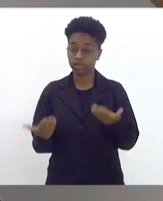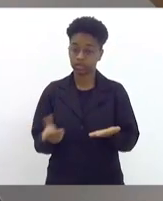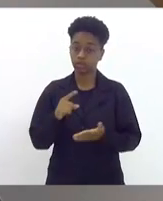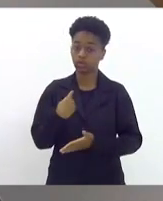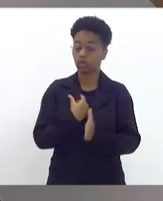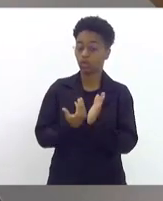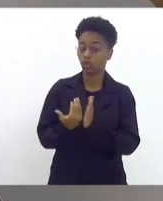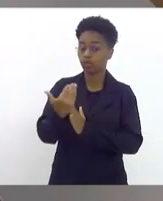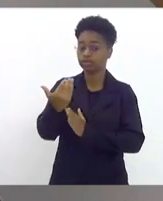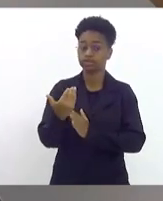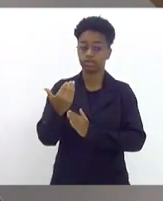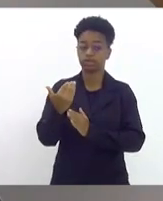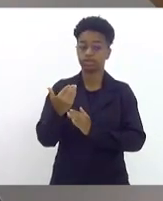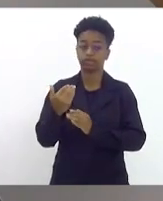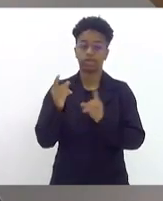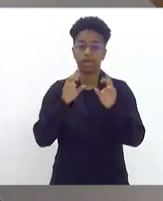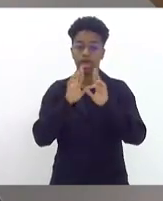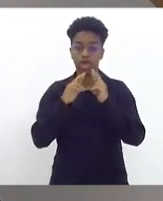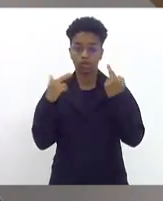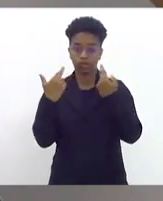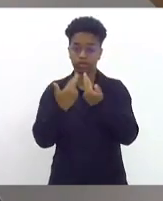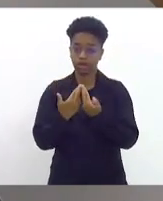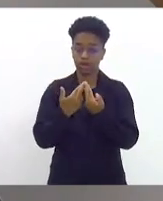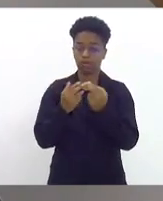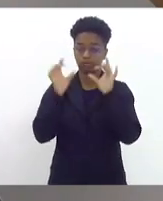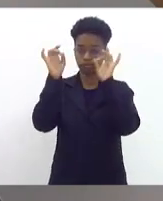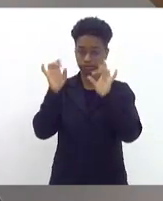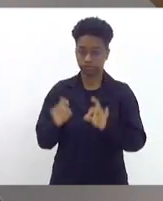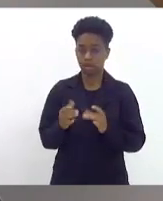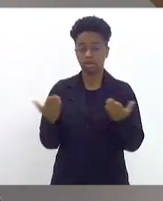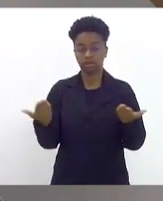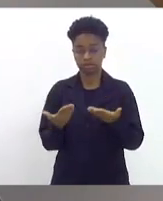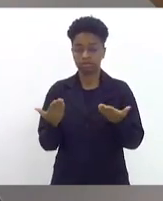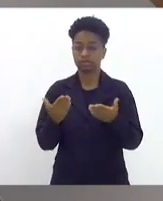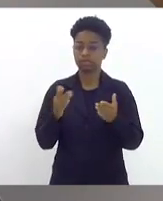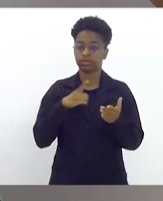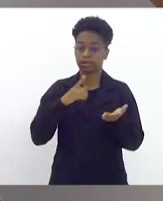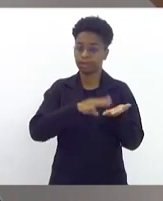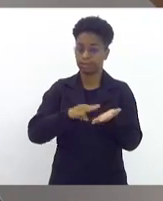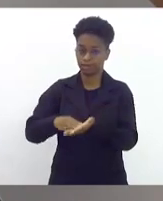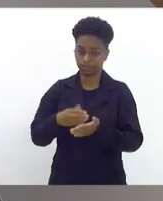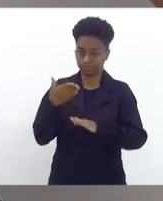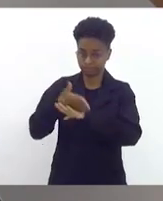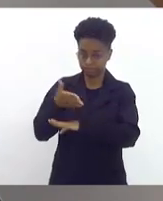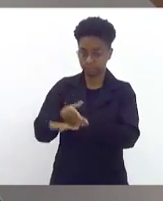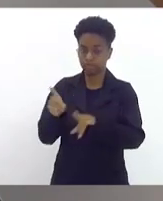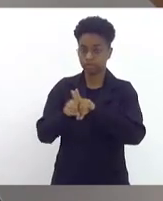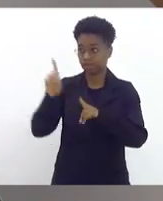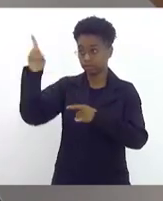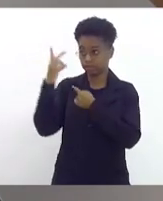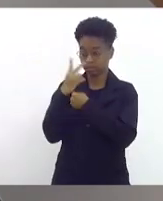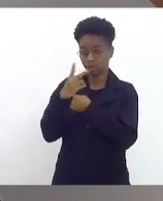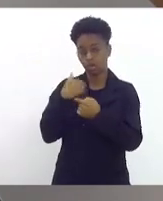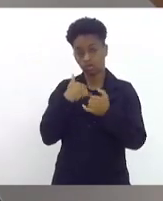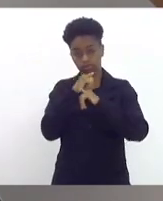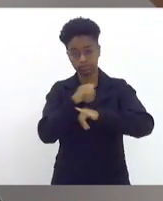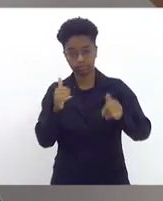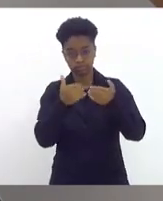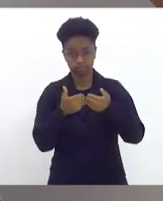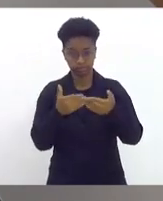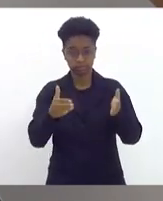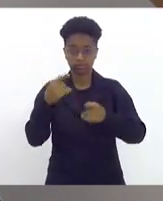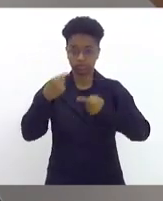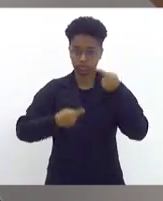a sessão extraordinária vendo número legal sobre proteção de Deus declara aberta de trabalho e